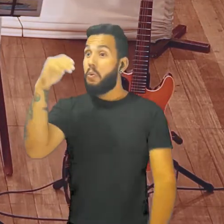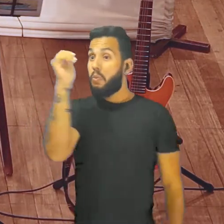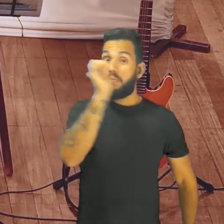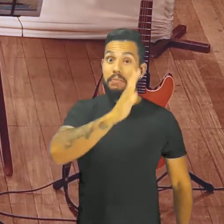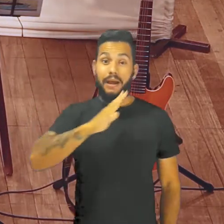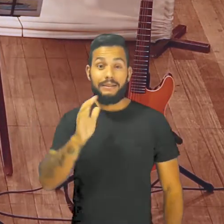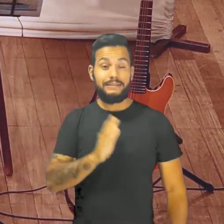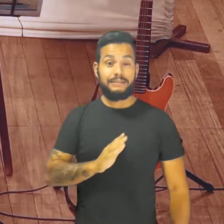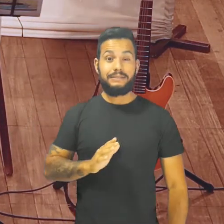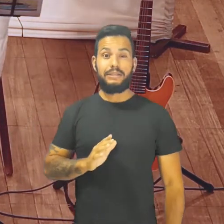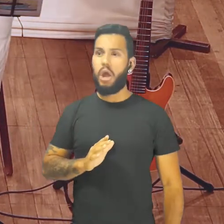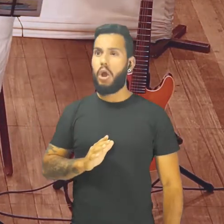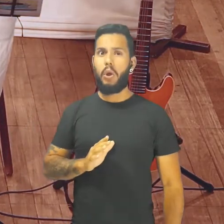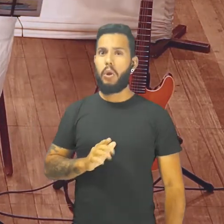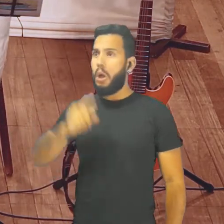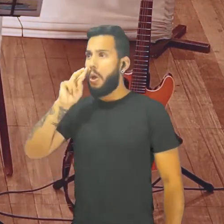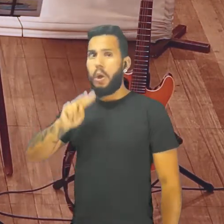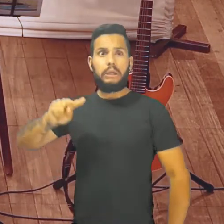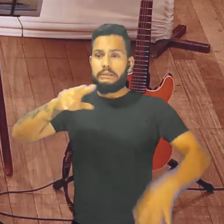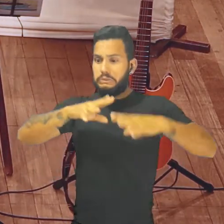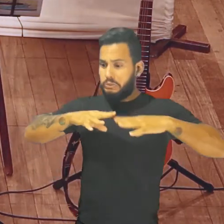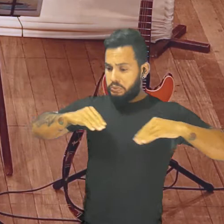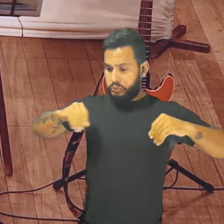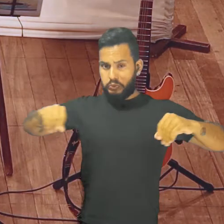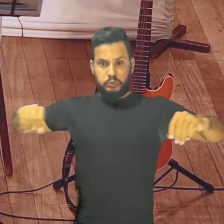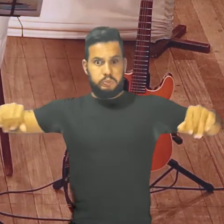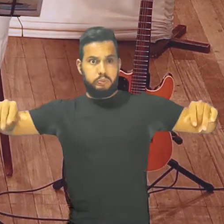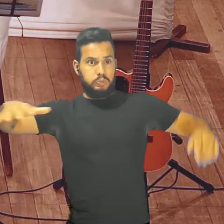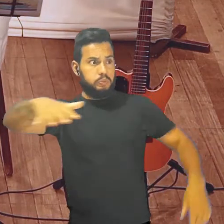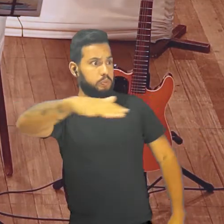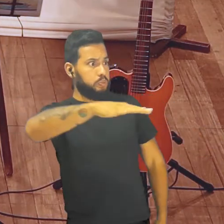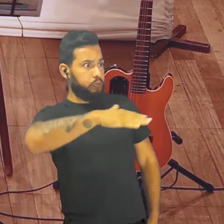Onde houver a doença, eu levo a saúde.